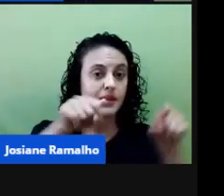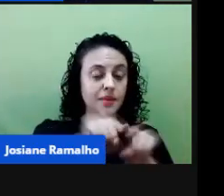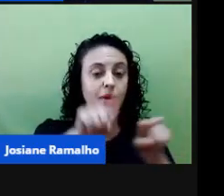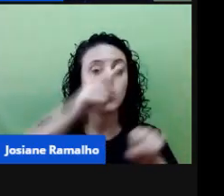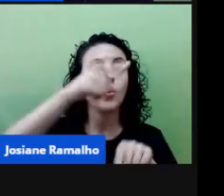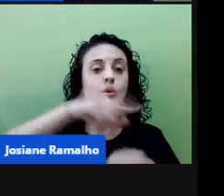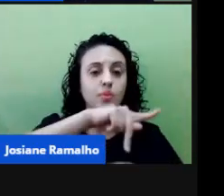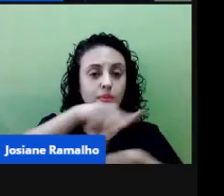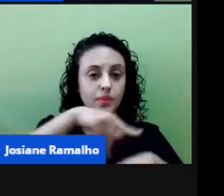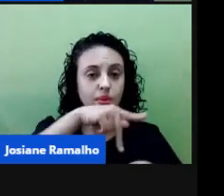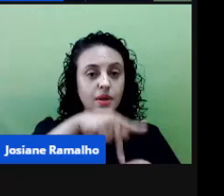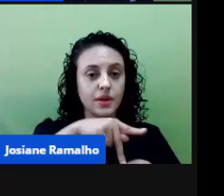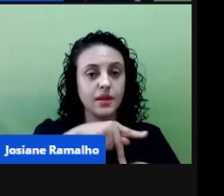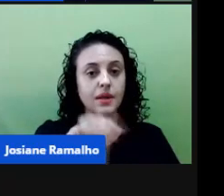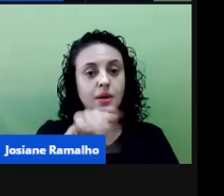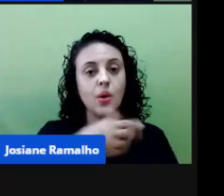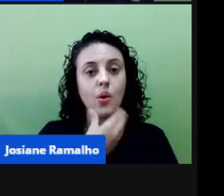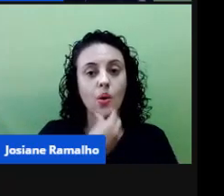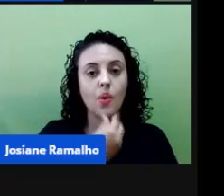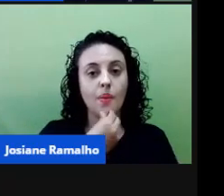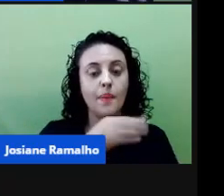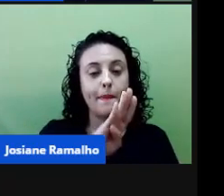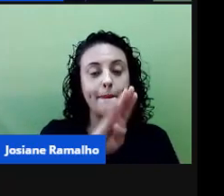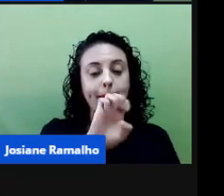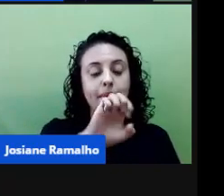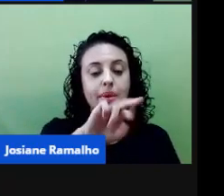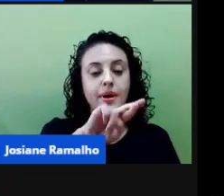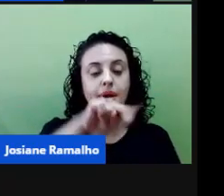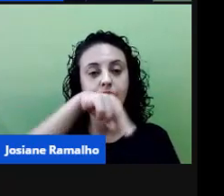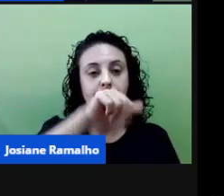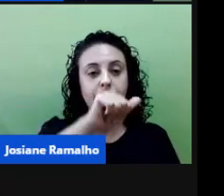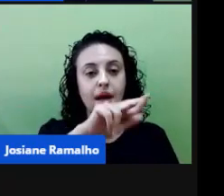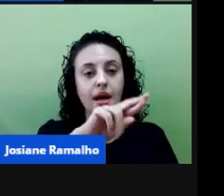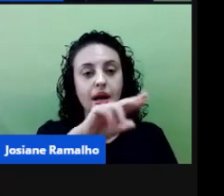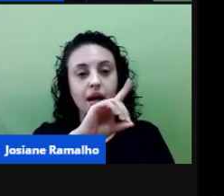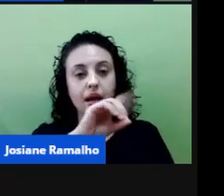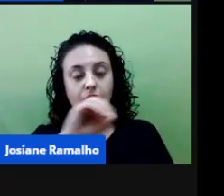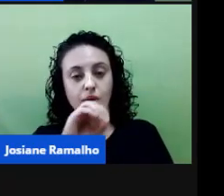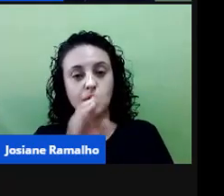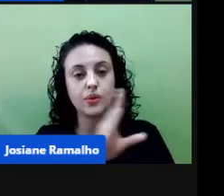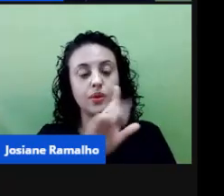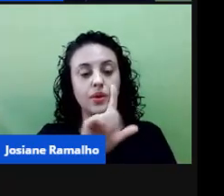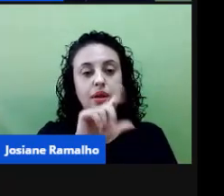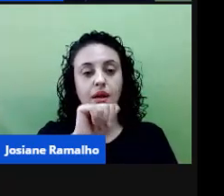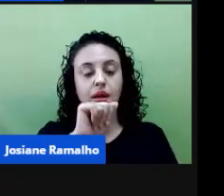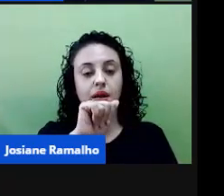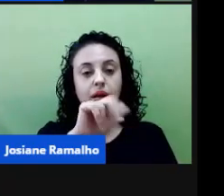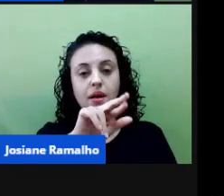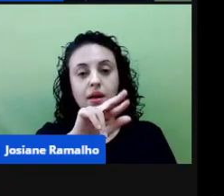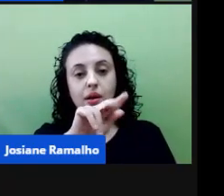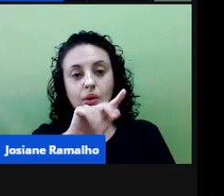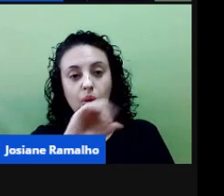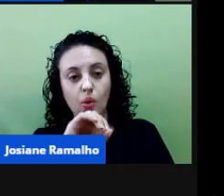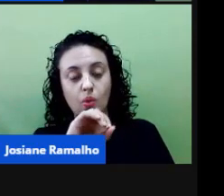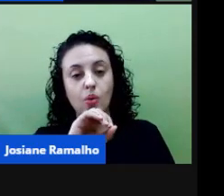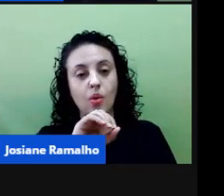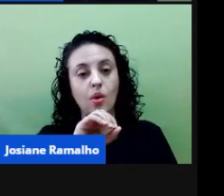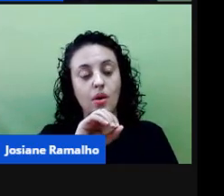se encontra vivo, é uma das figuras mais importantes do nosso cinema aqui de Mato Grosso